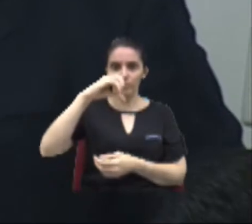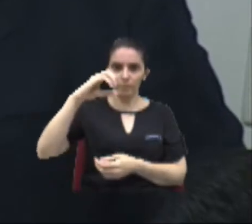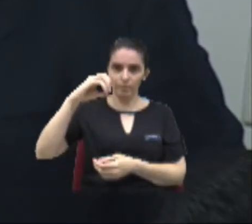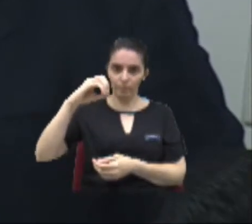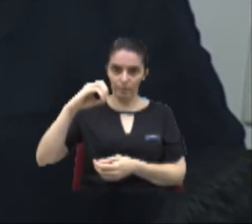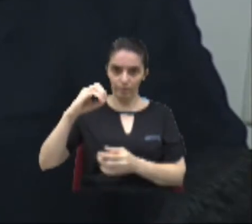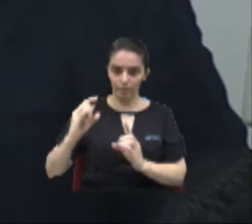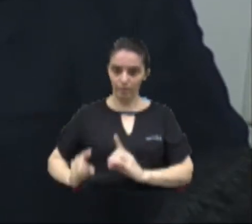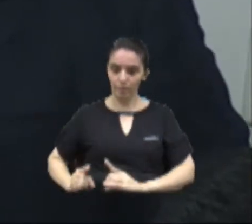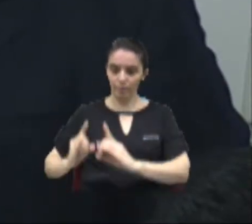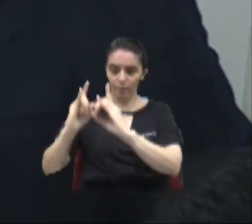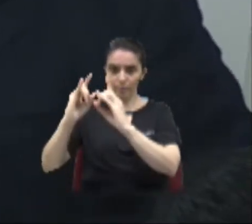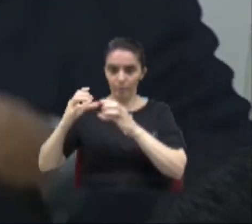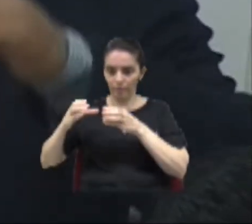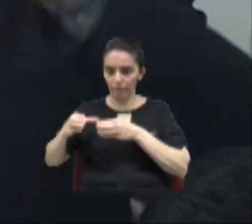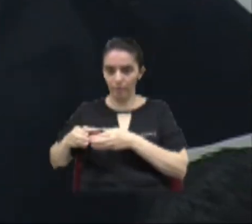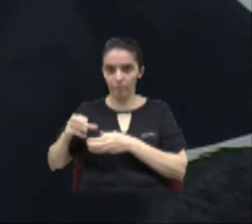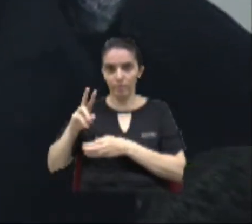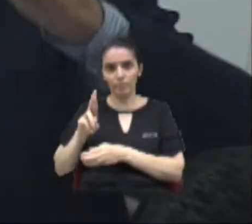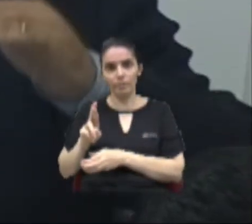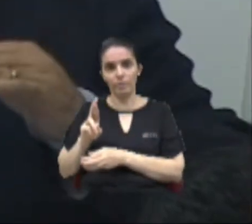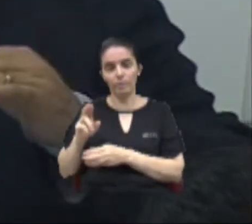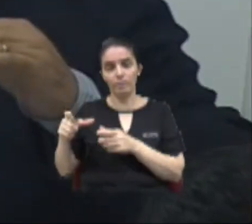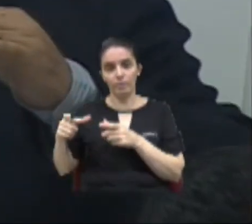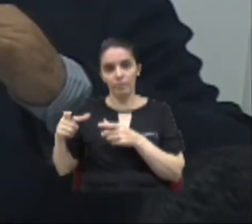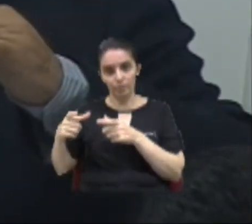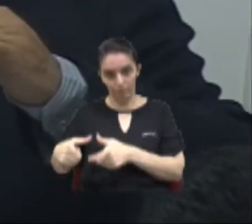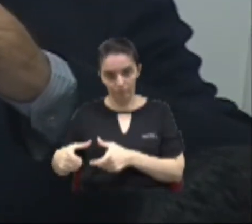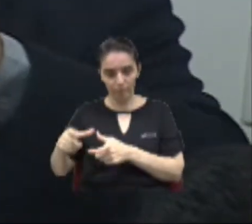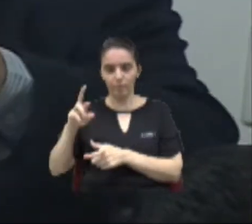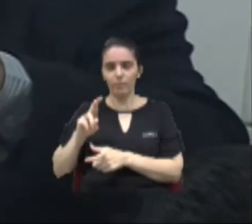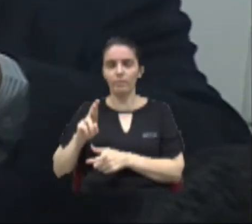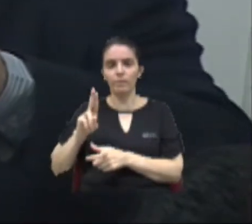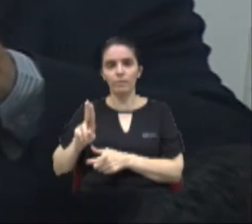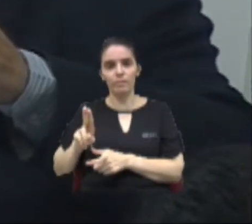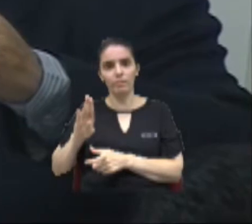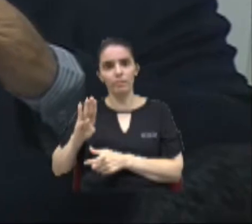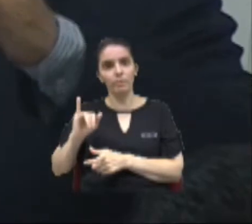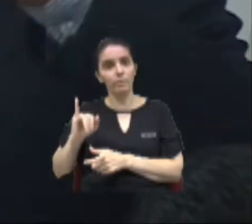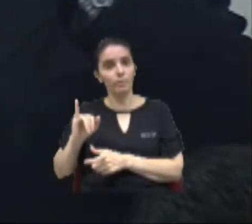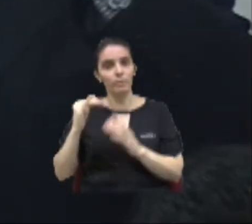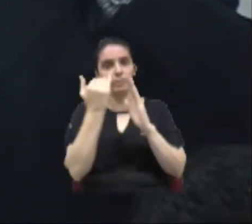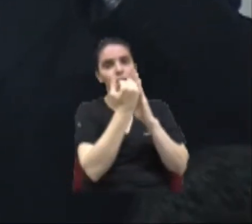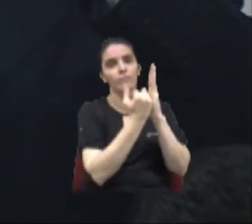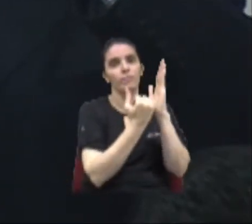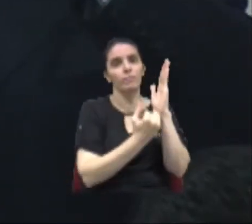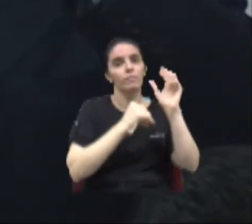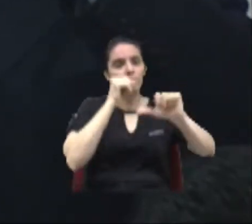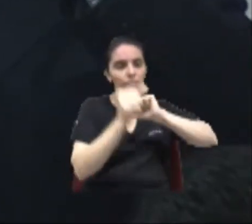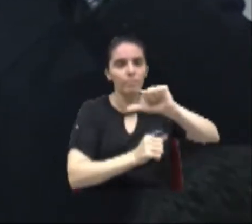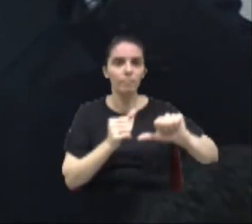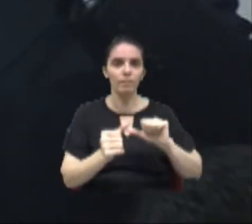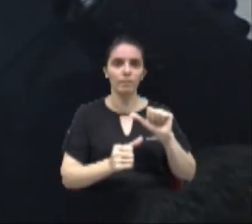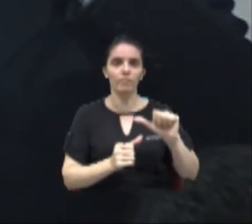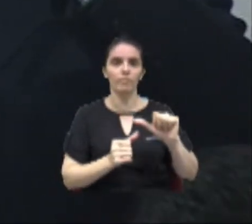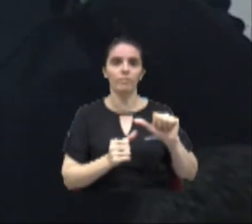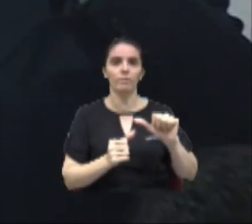mais devagar, mas um dia, não sei quantos anos mais, nós teremos essa modernidade,